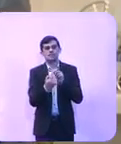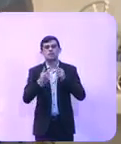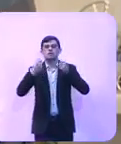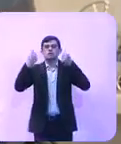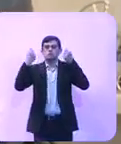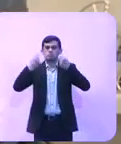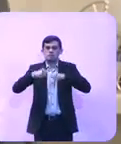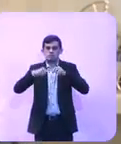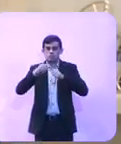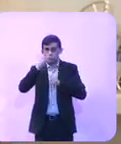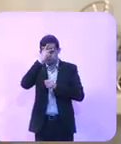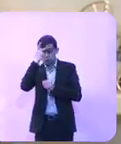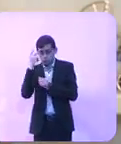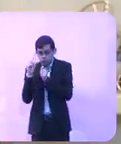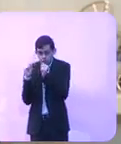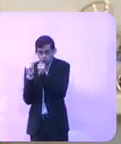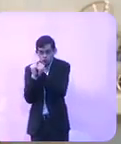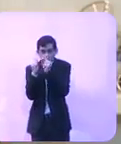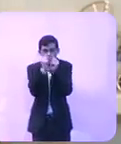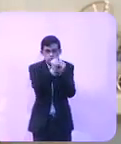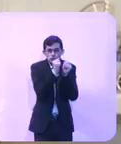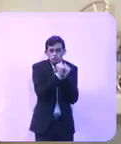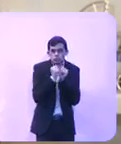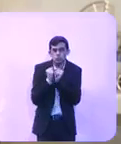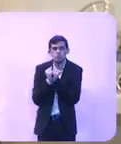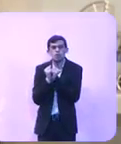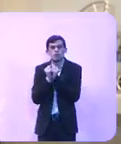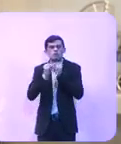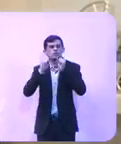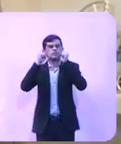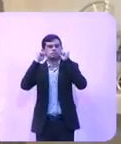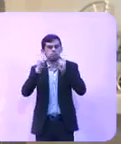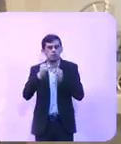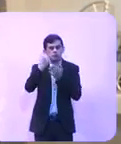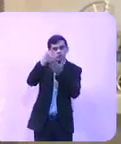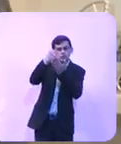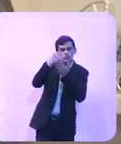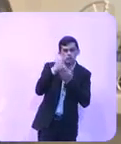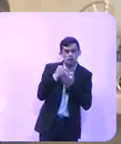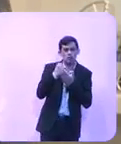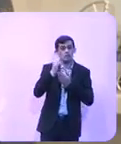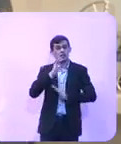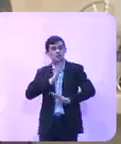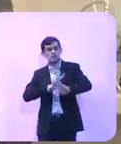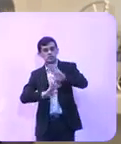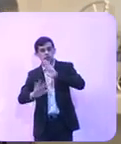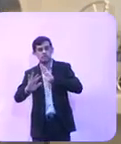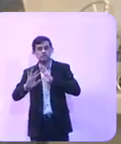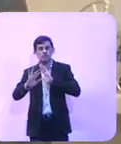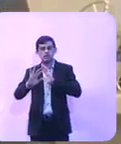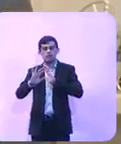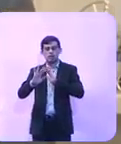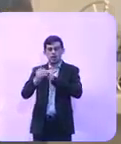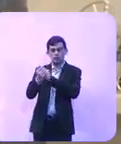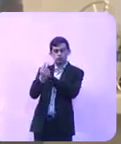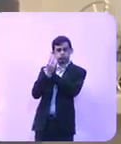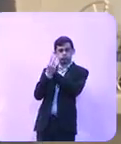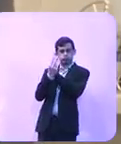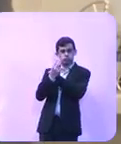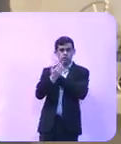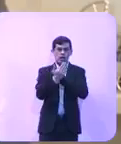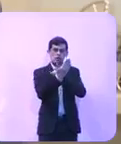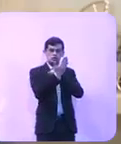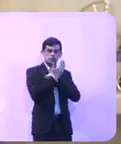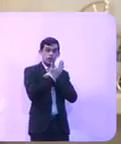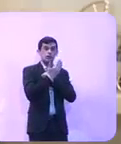precisamos de companheiros de oração que possam nos ajudar, às vezes colocando uma pedra para a gente